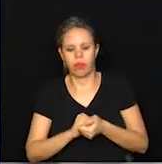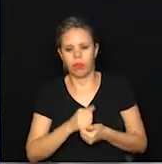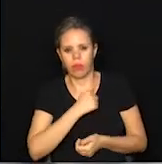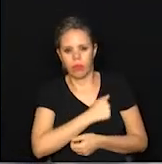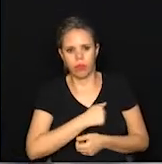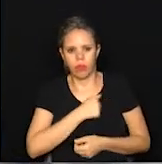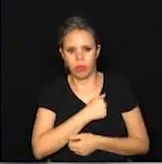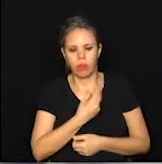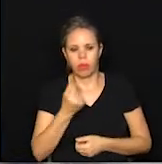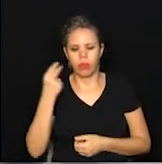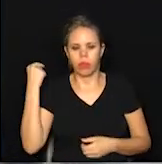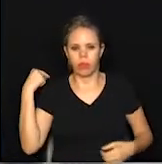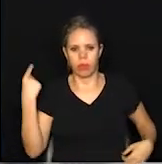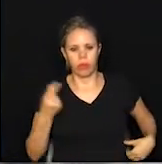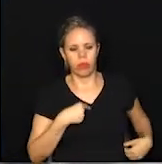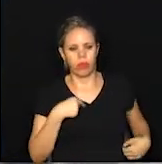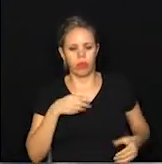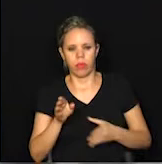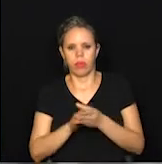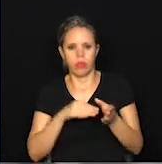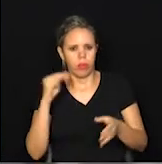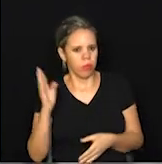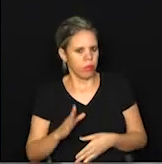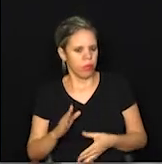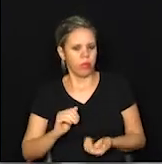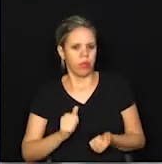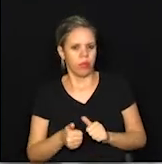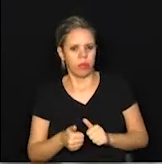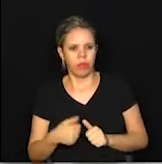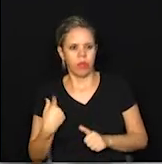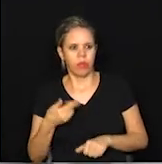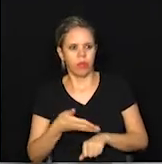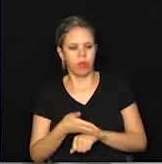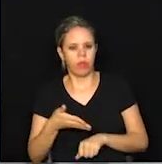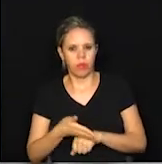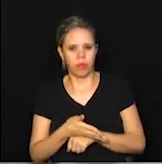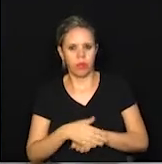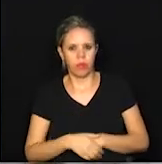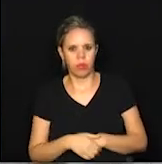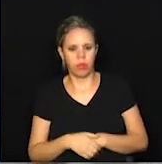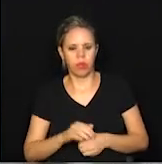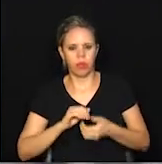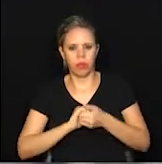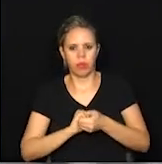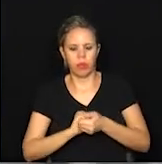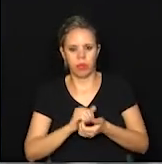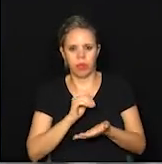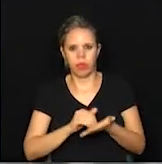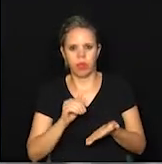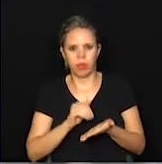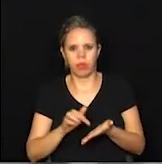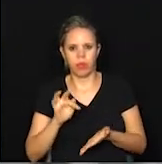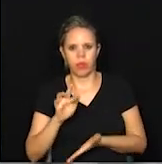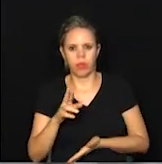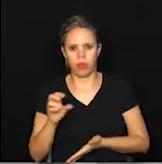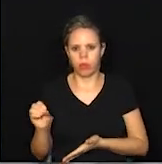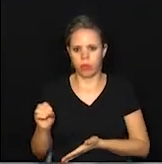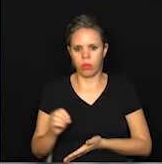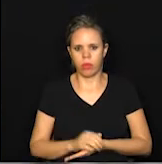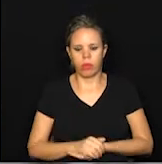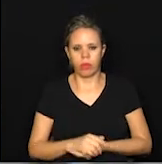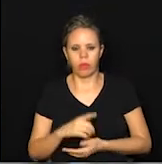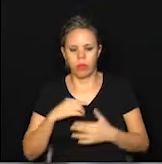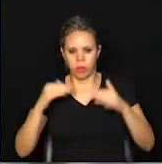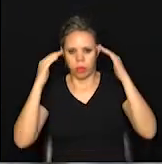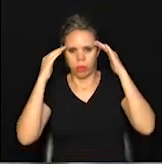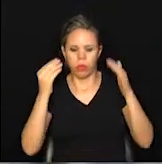dos bons tempos nossos de Conselho Nacional de Esporte e de tudo que nós participávamos. Cumprimentar o secretário Fernando Vanin, tive a honra